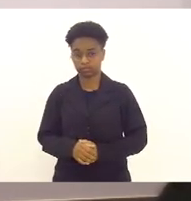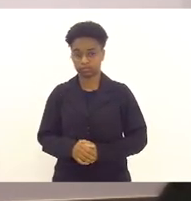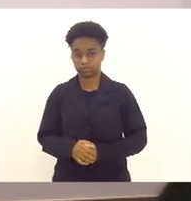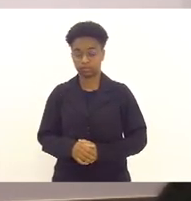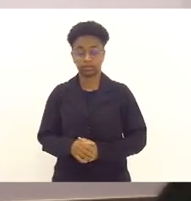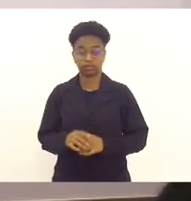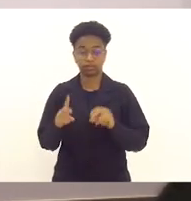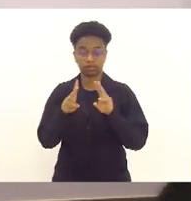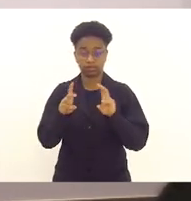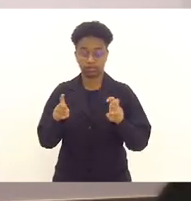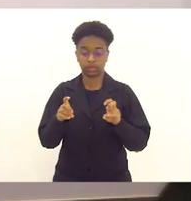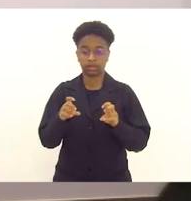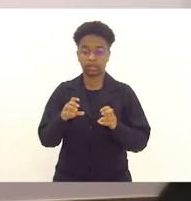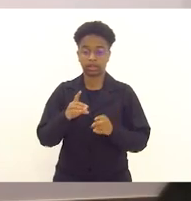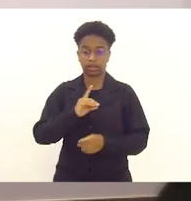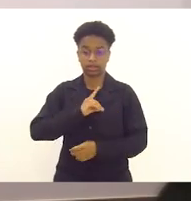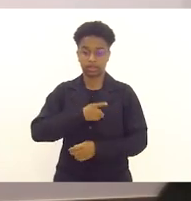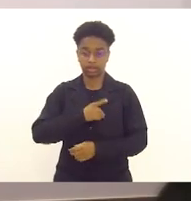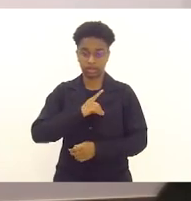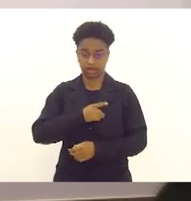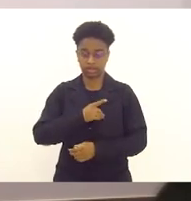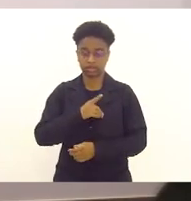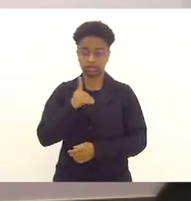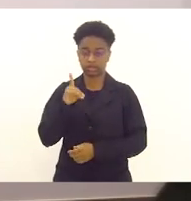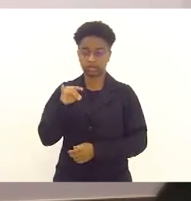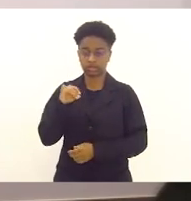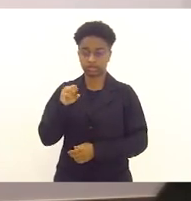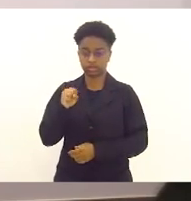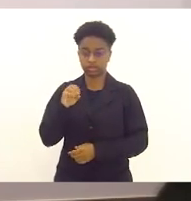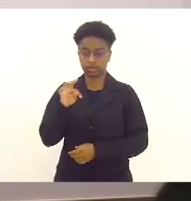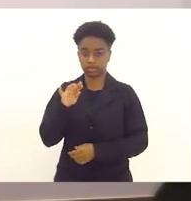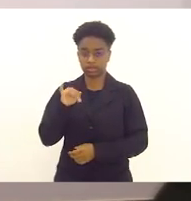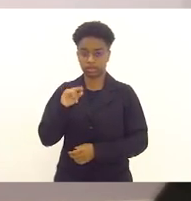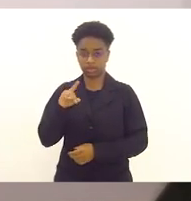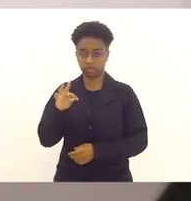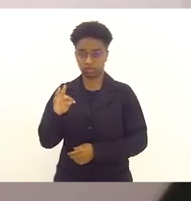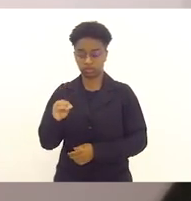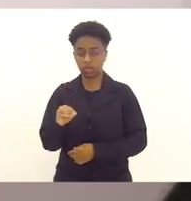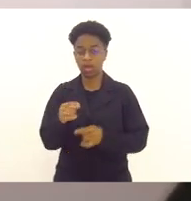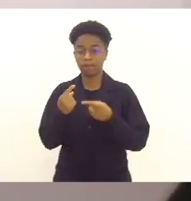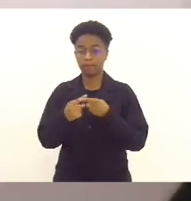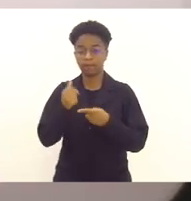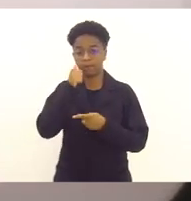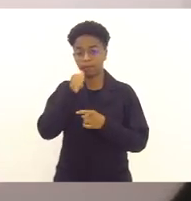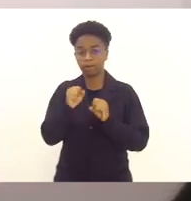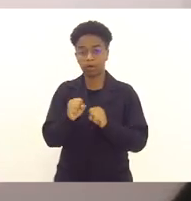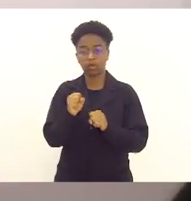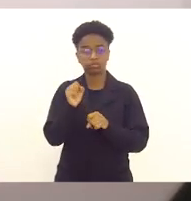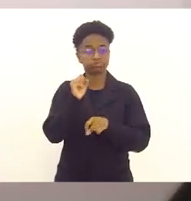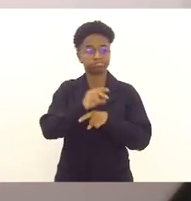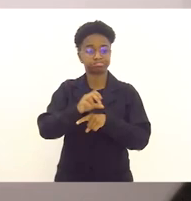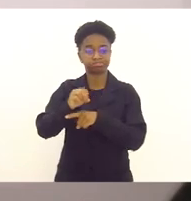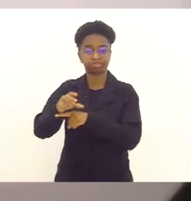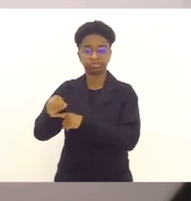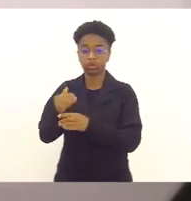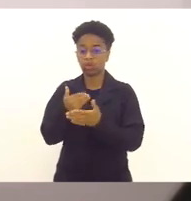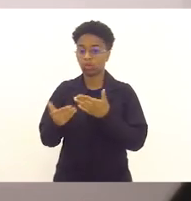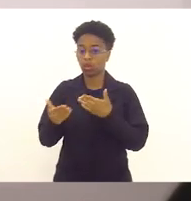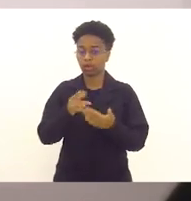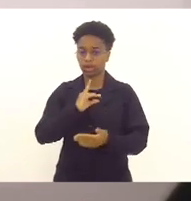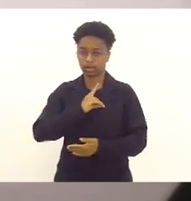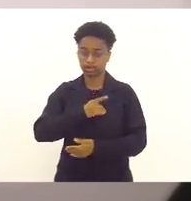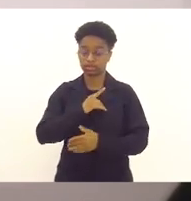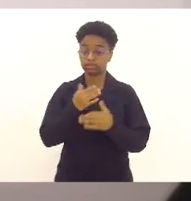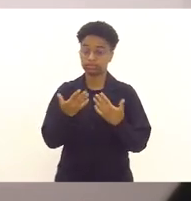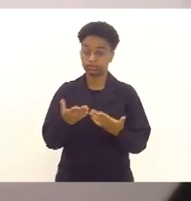da delegacia distrital porque a mulher pode ir em qualquer delegacia e na